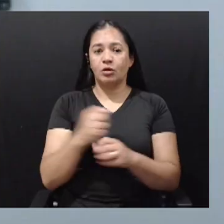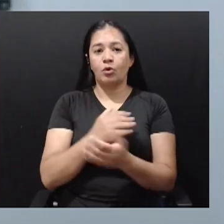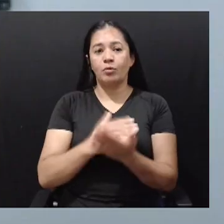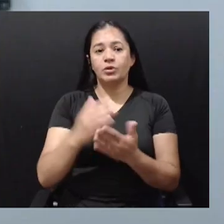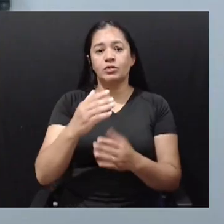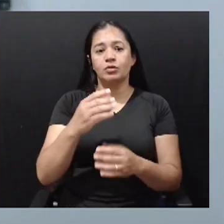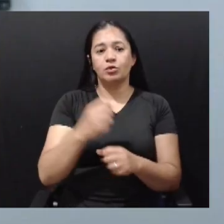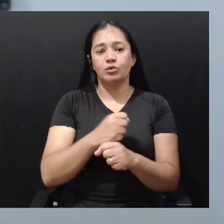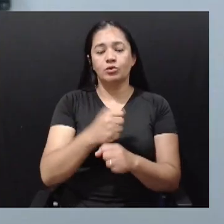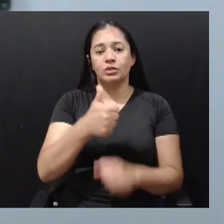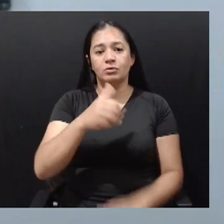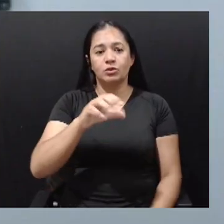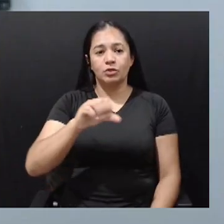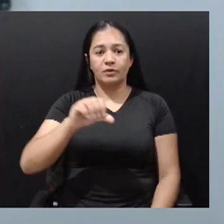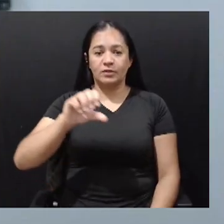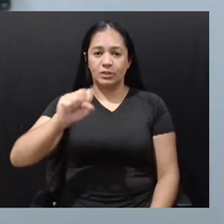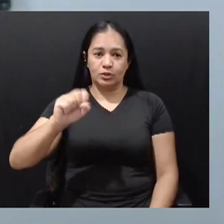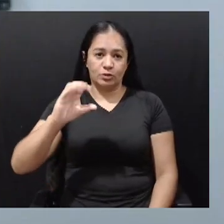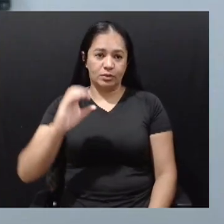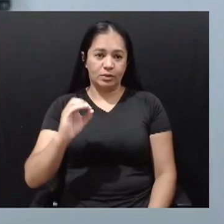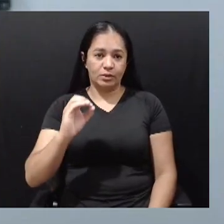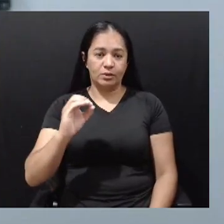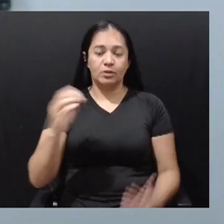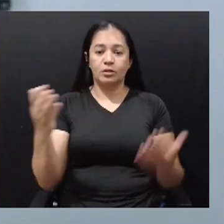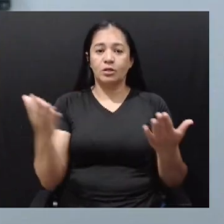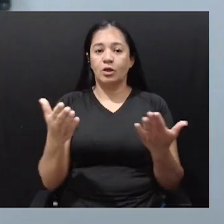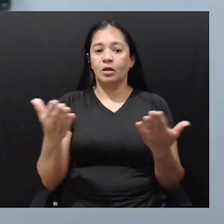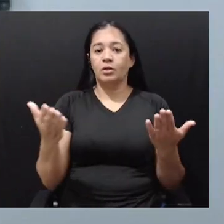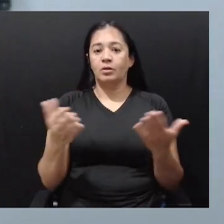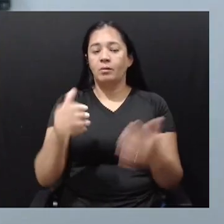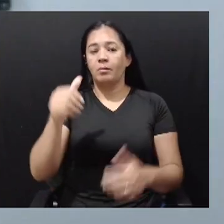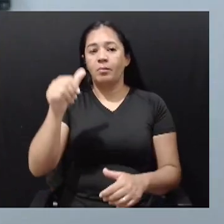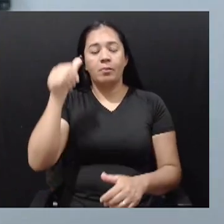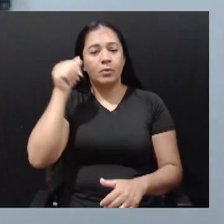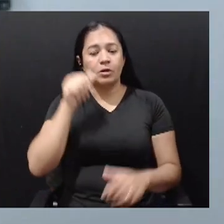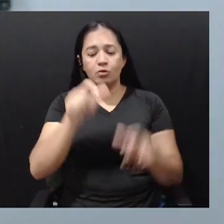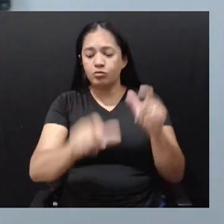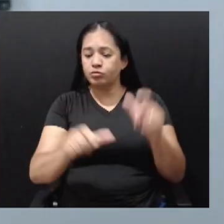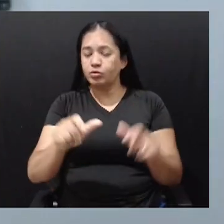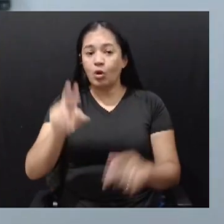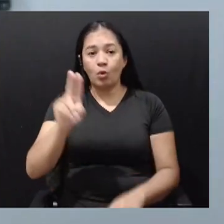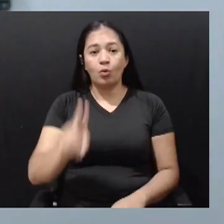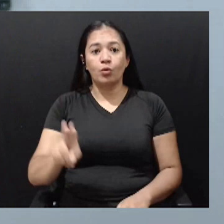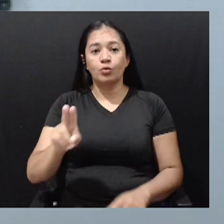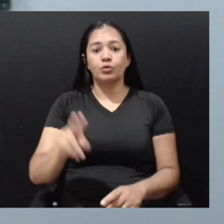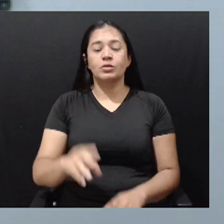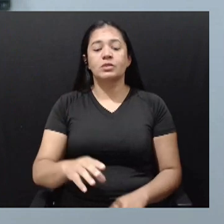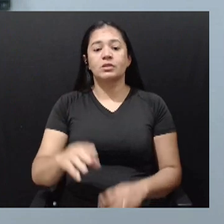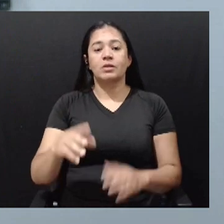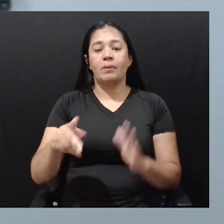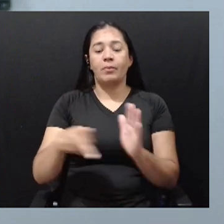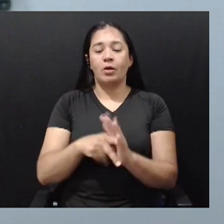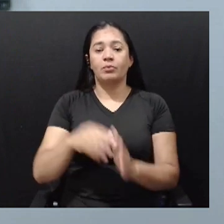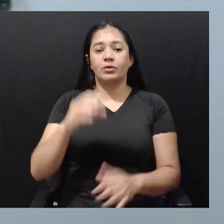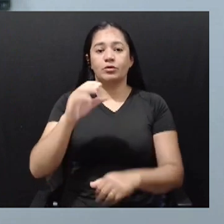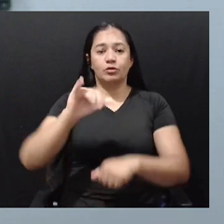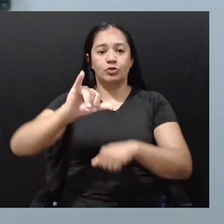90. E hoje milhares de mulheres utilizam o DIU de cobre, né, que promove uma reação iônica do